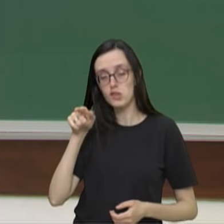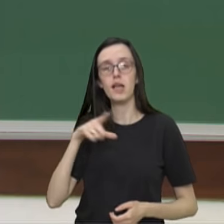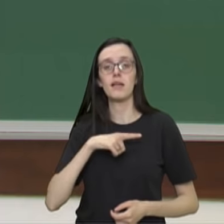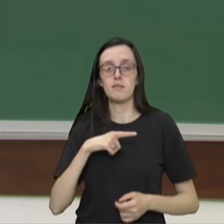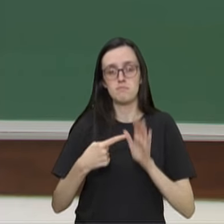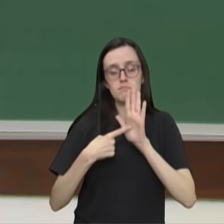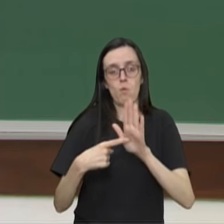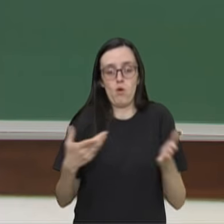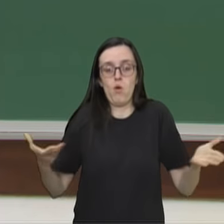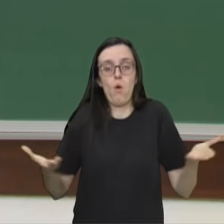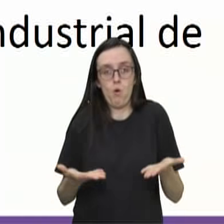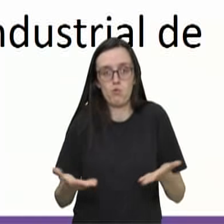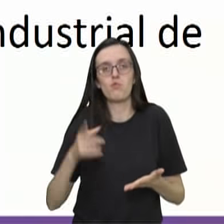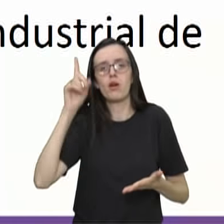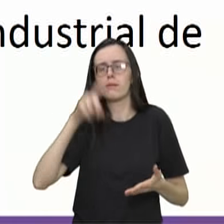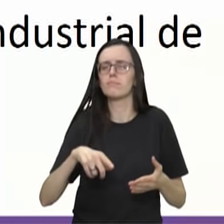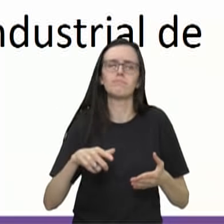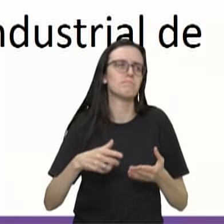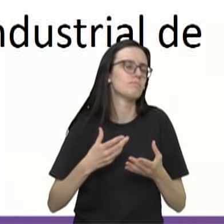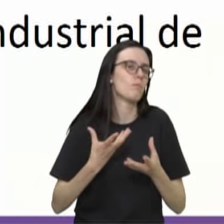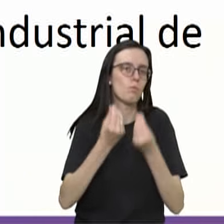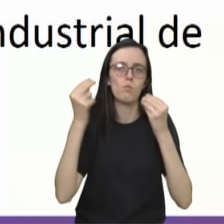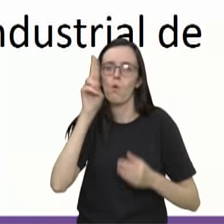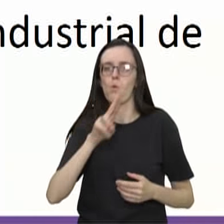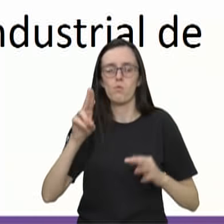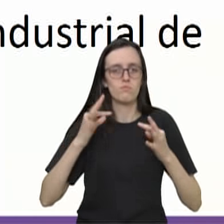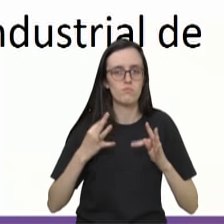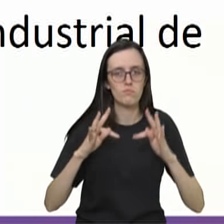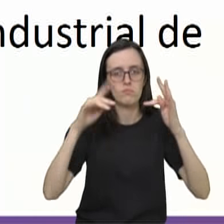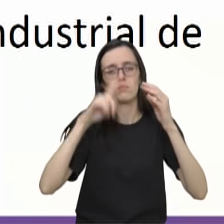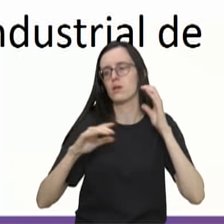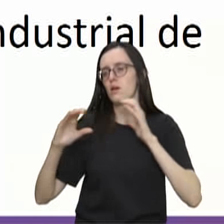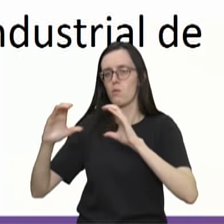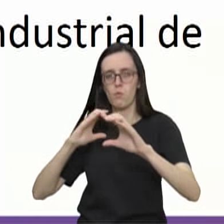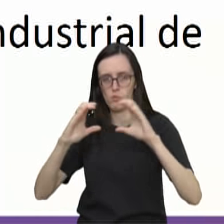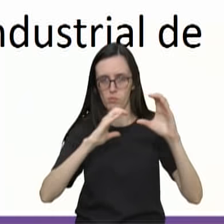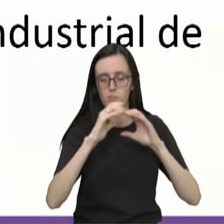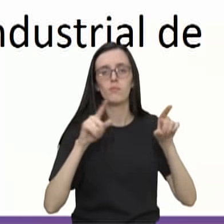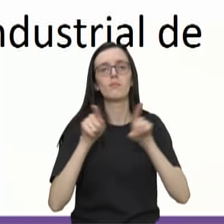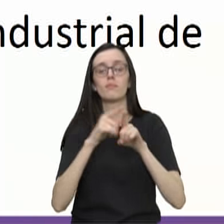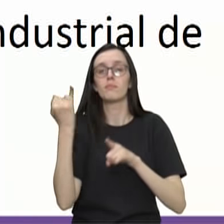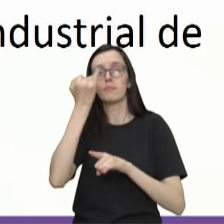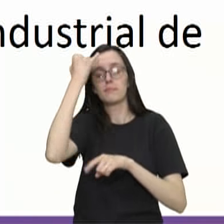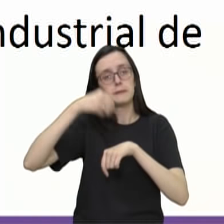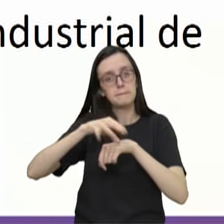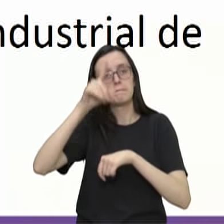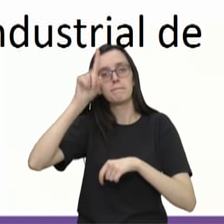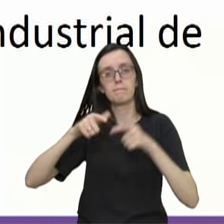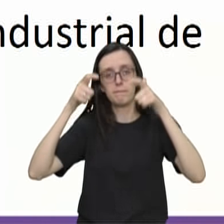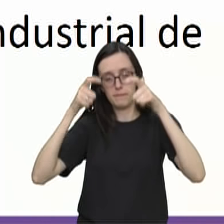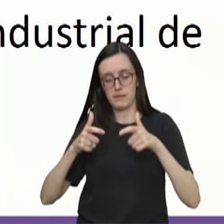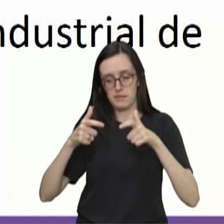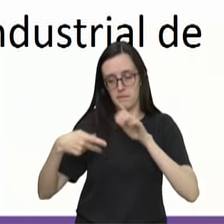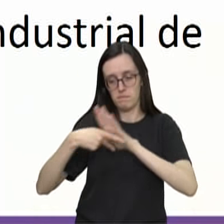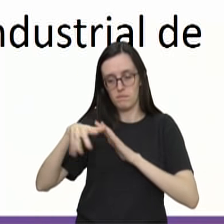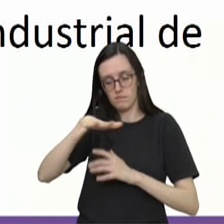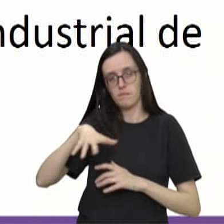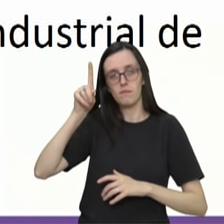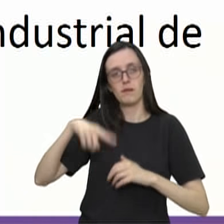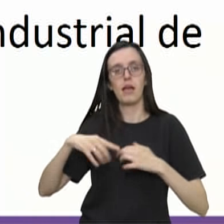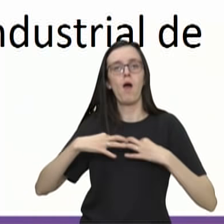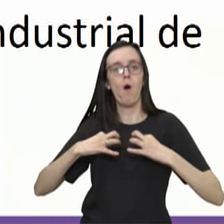atualmente é uma grande utilização de tecnologias de comunicação e destaca-se no setor têxtil bem como